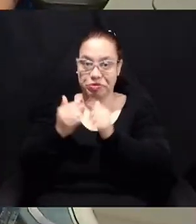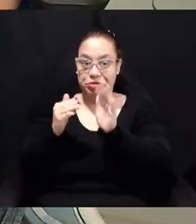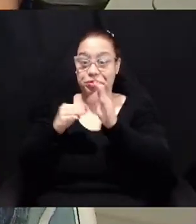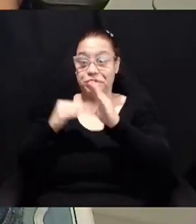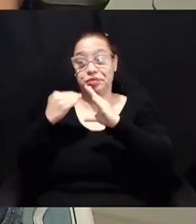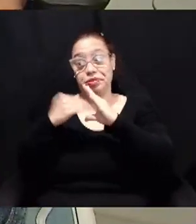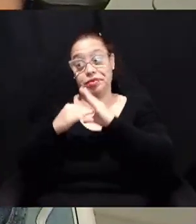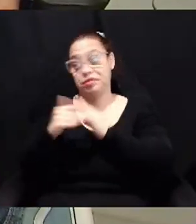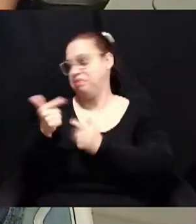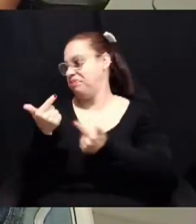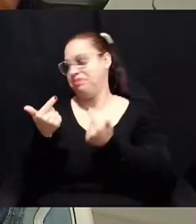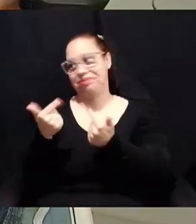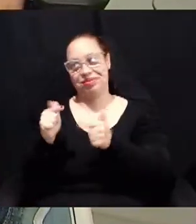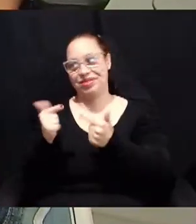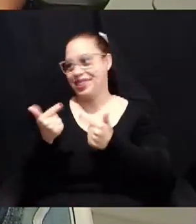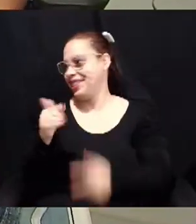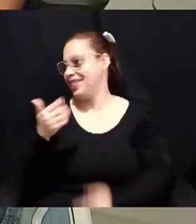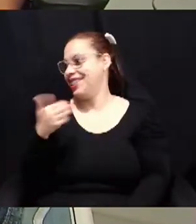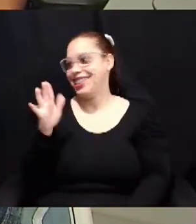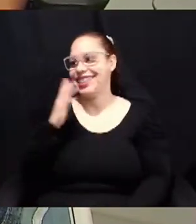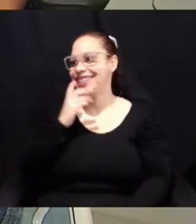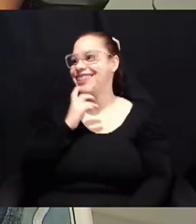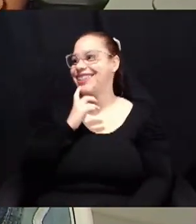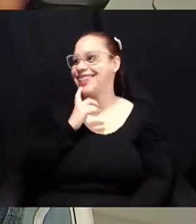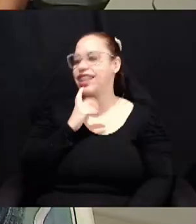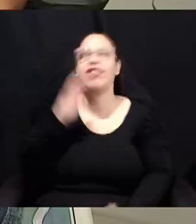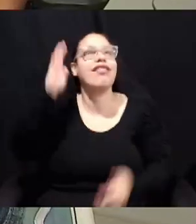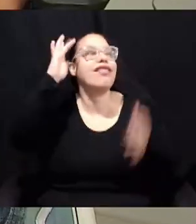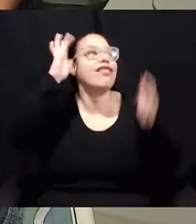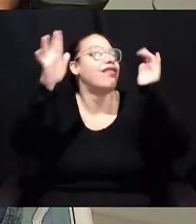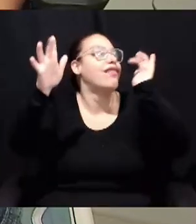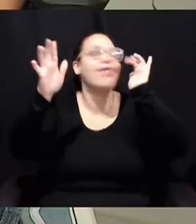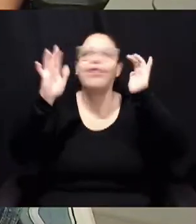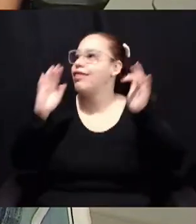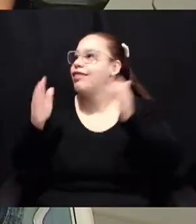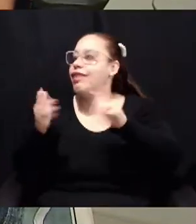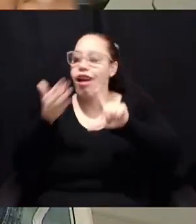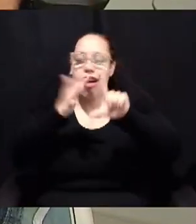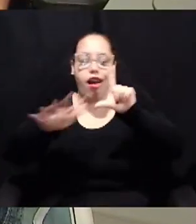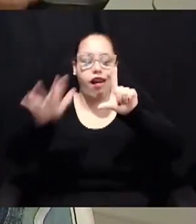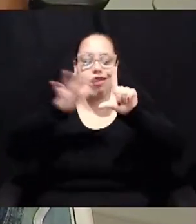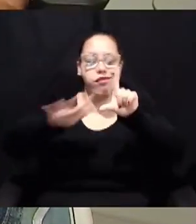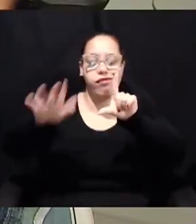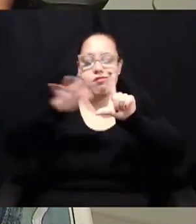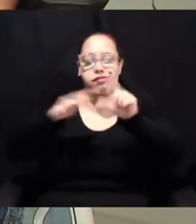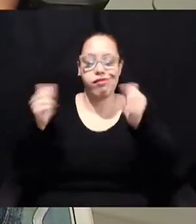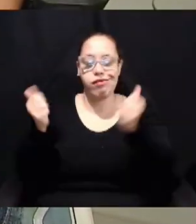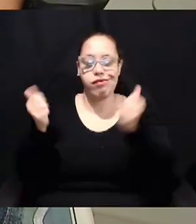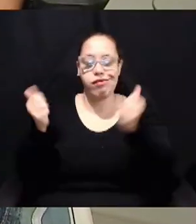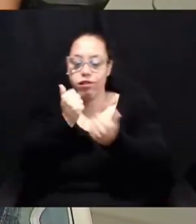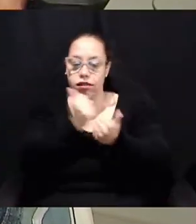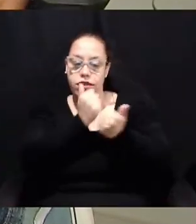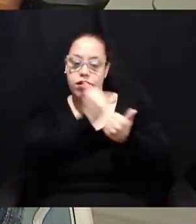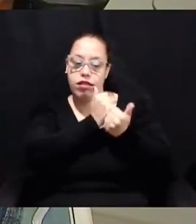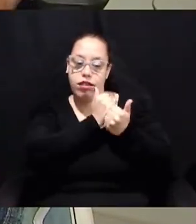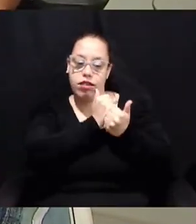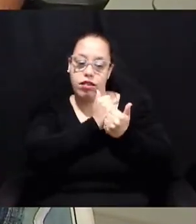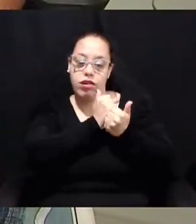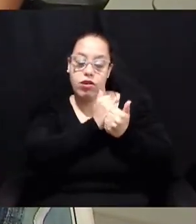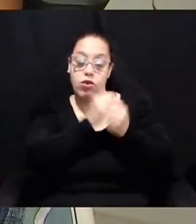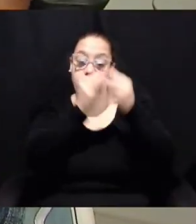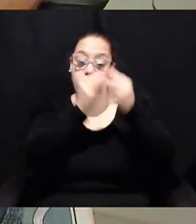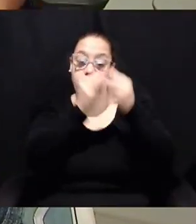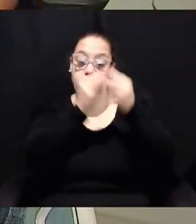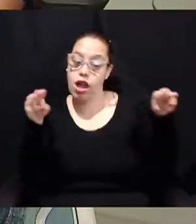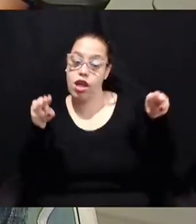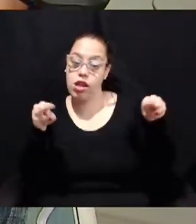mais, e aí a gente trocava ideia, e trocava link, fazia parcerias, e aí começou a fazer os links entre os sites, e aí as redes sociais